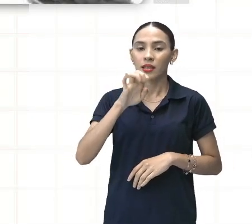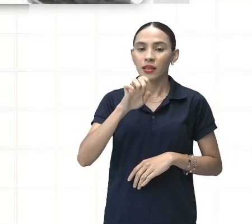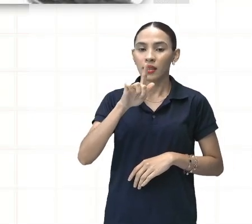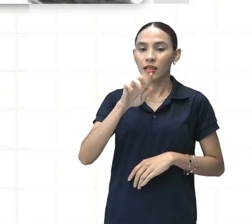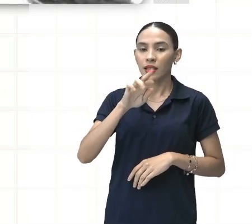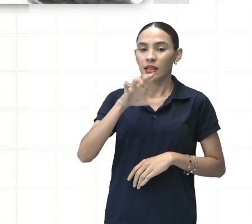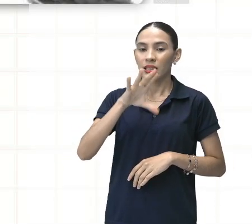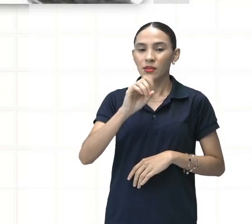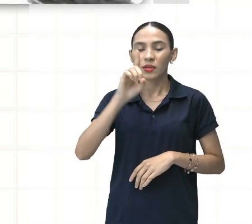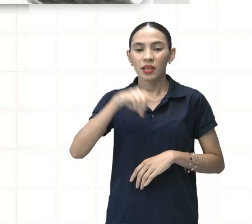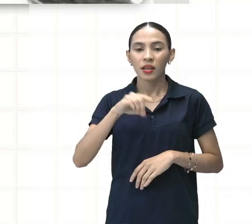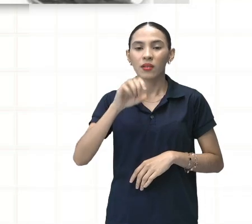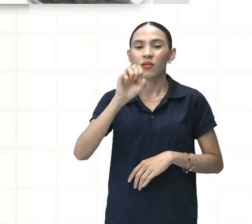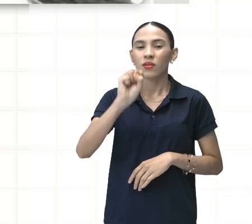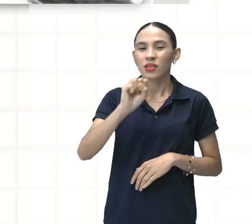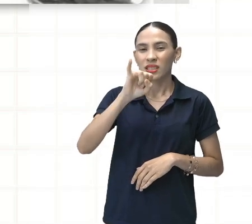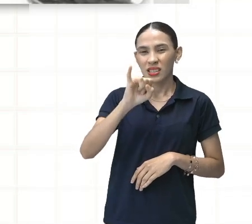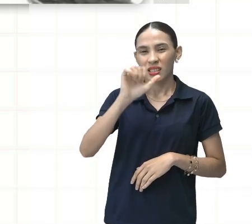sigma, tá, gente? Que